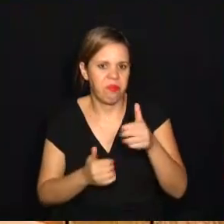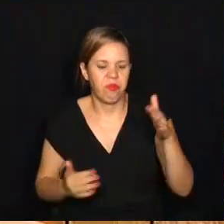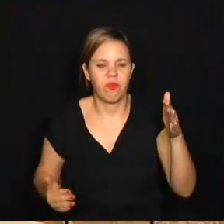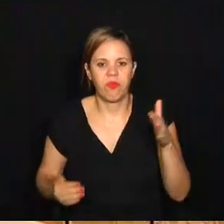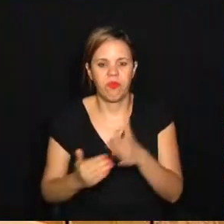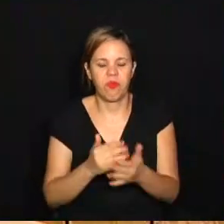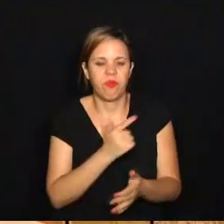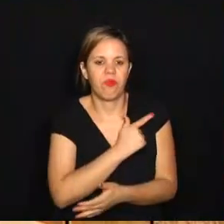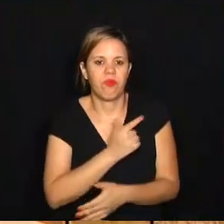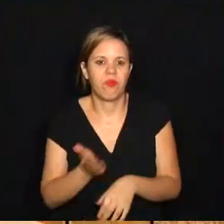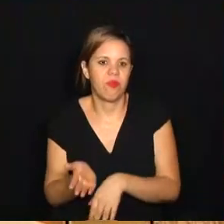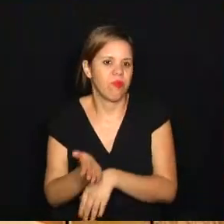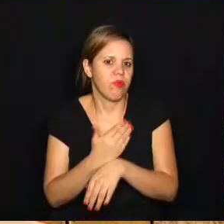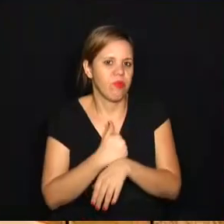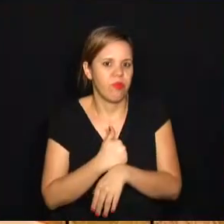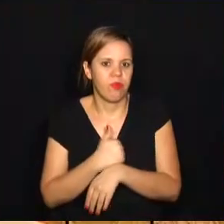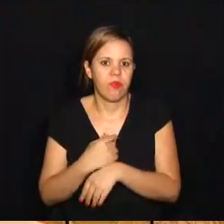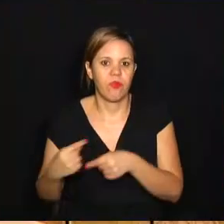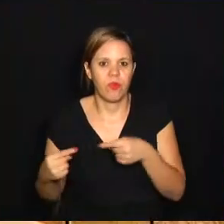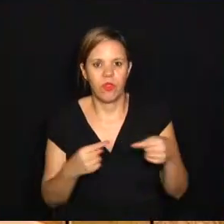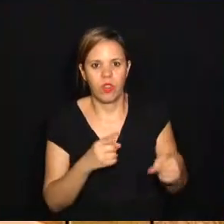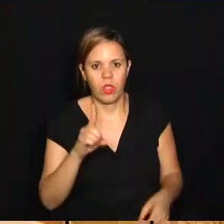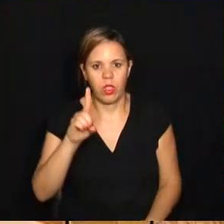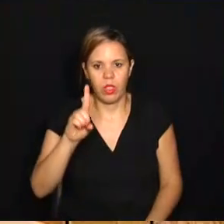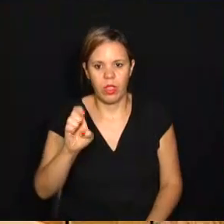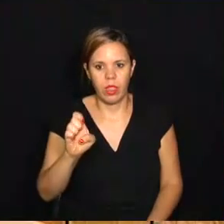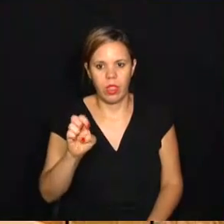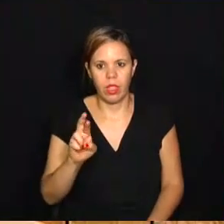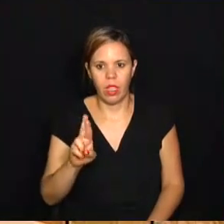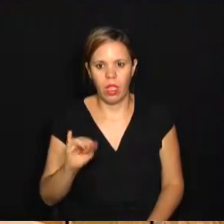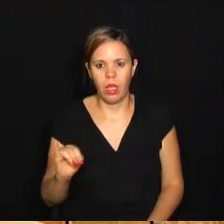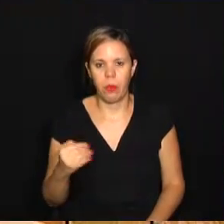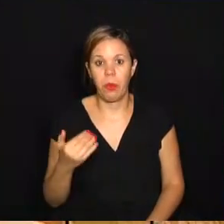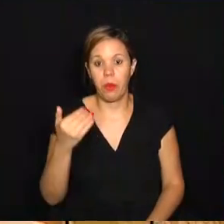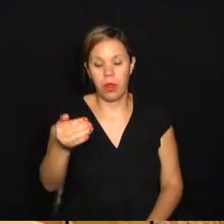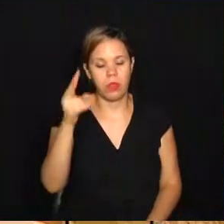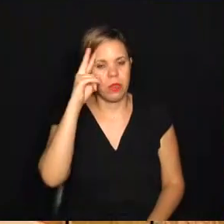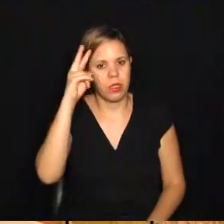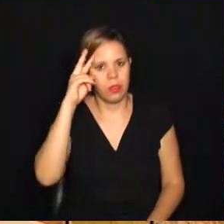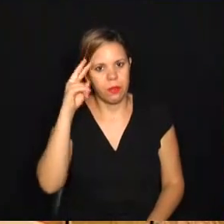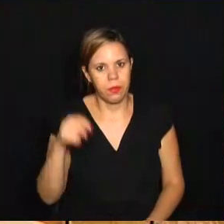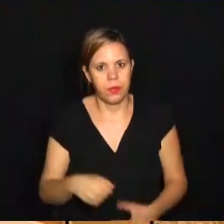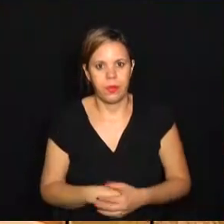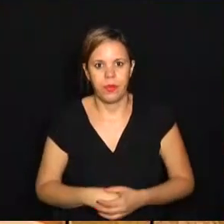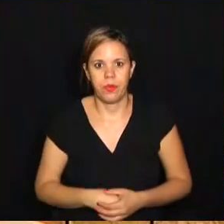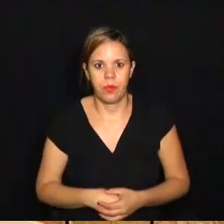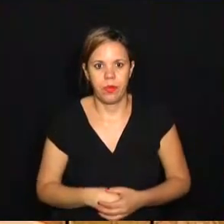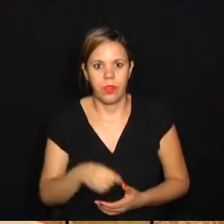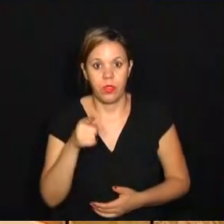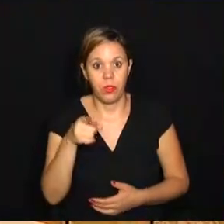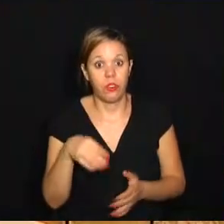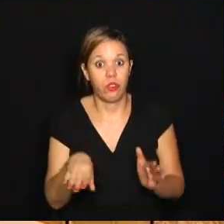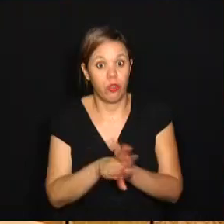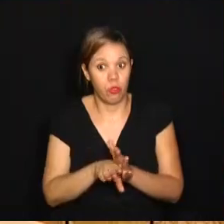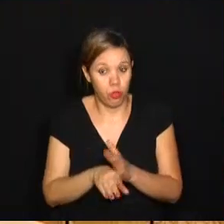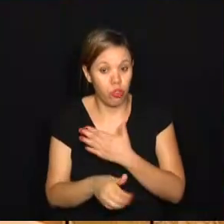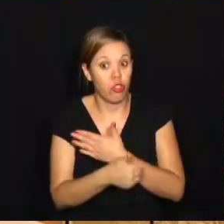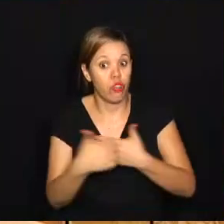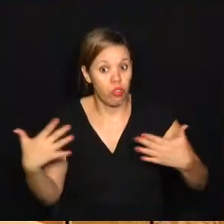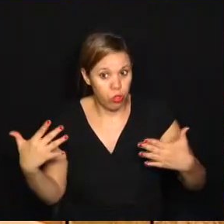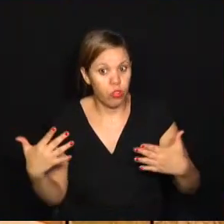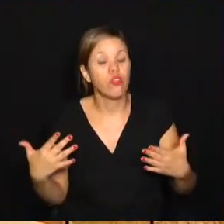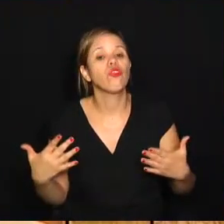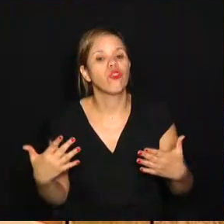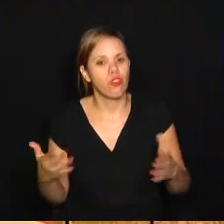partida do Guarani antes do derby, que vai acontecer na próxima segunda-feira. Então chega com moral para esta